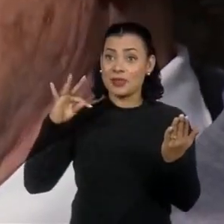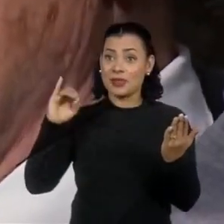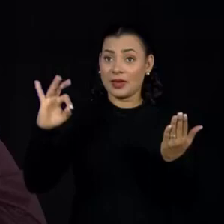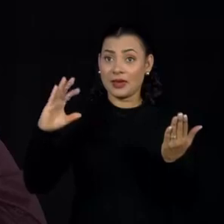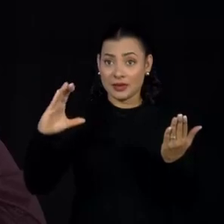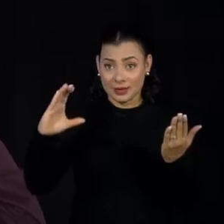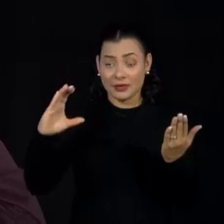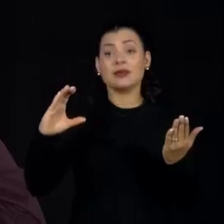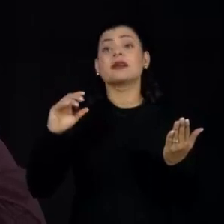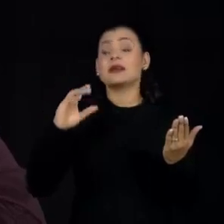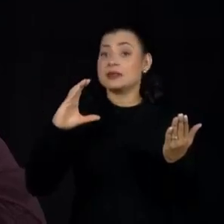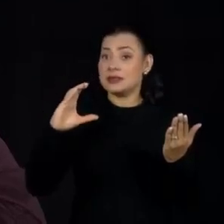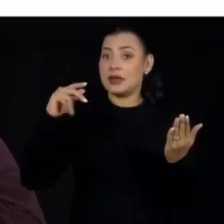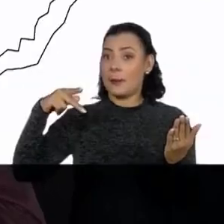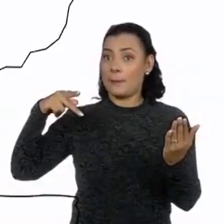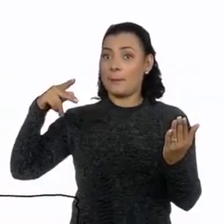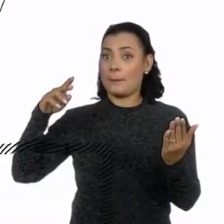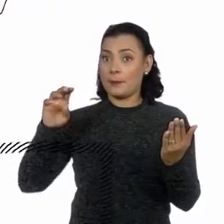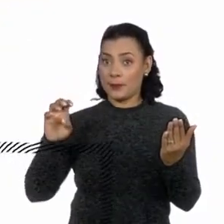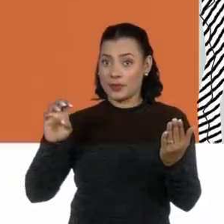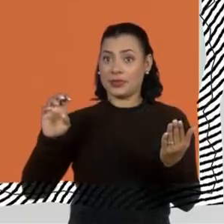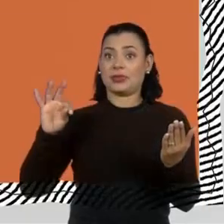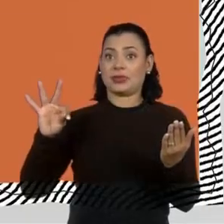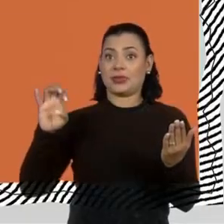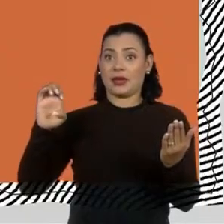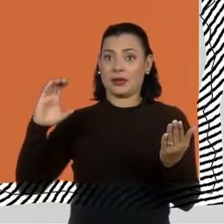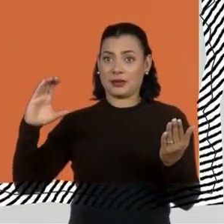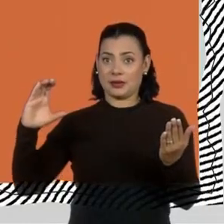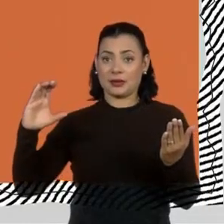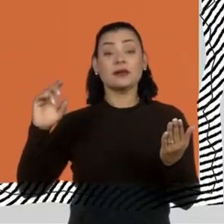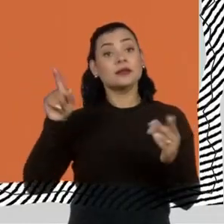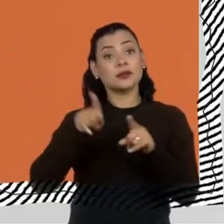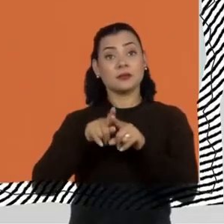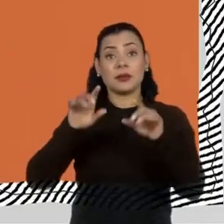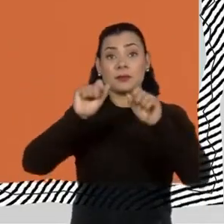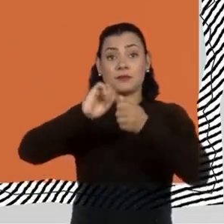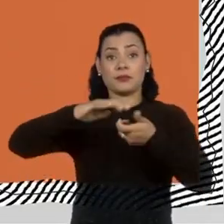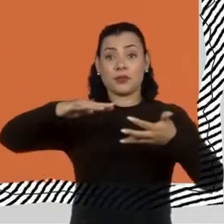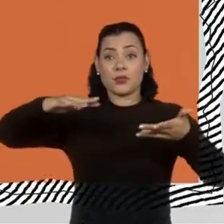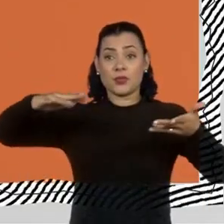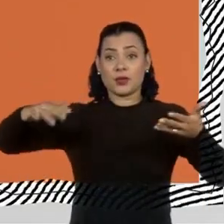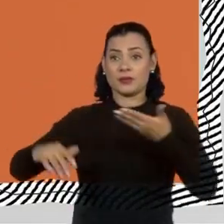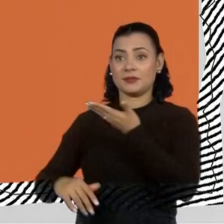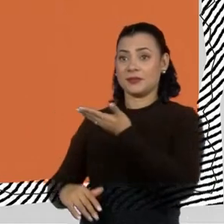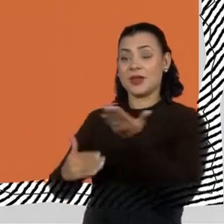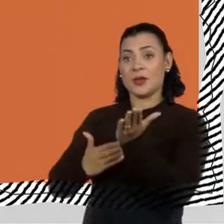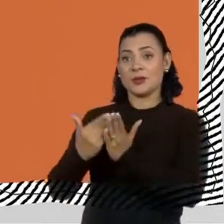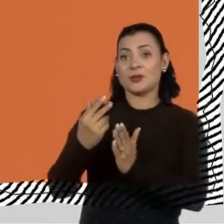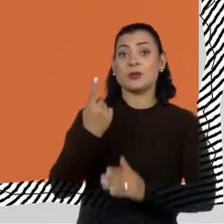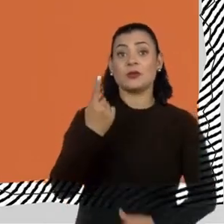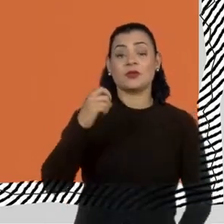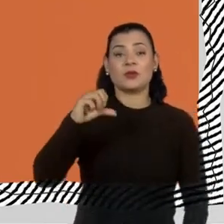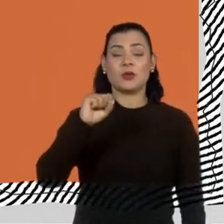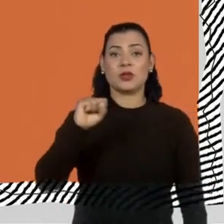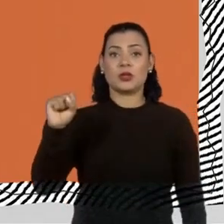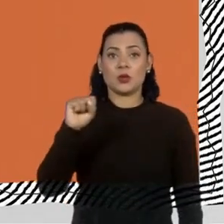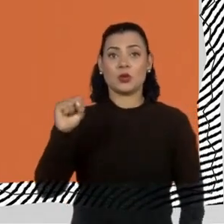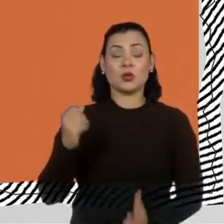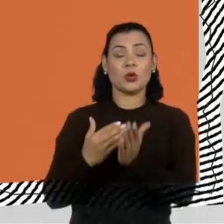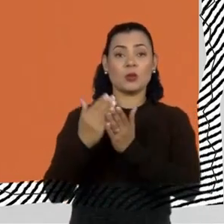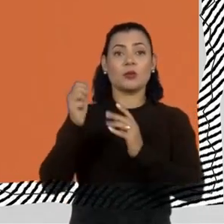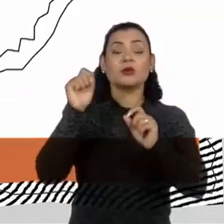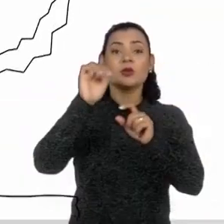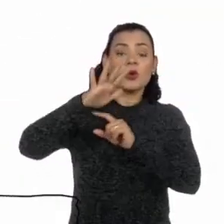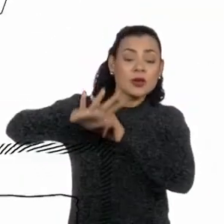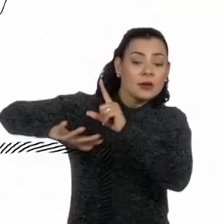Aquelas imagens que nós vemos lá de cima tal o INPE faz começou em 1988 usar imagem